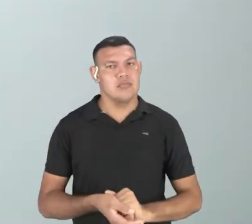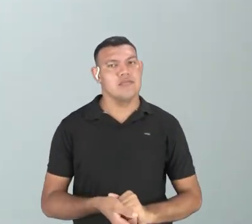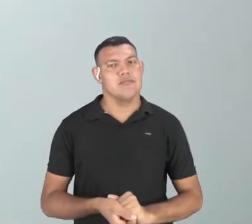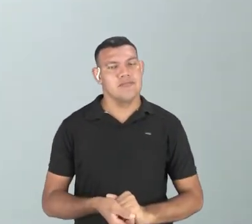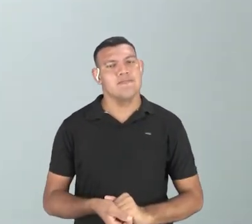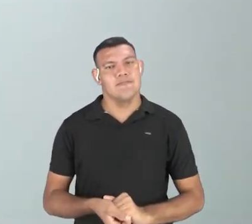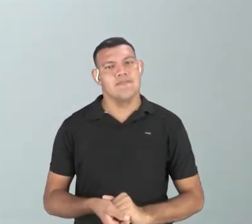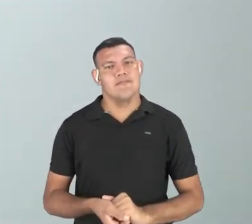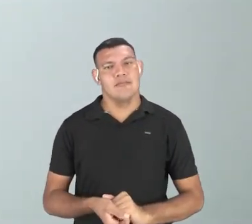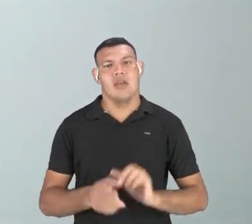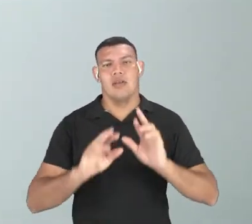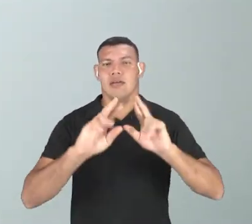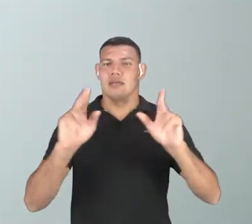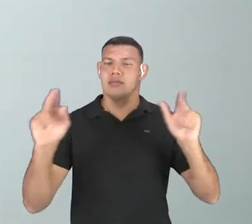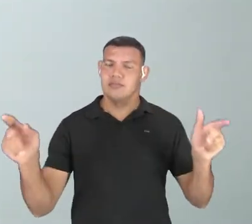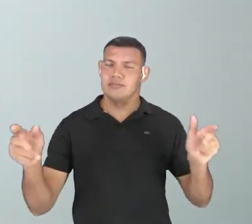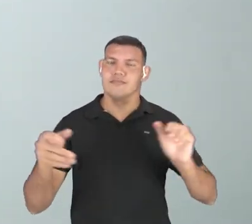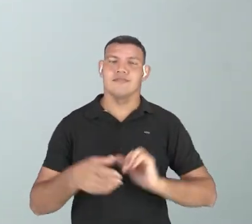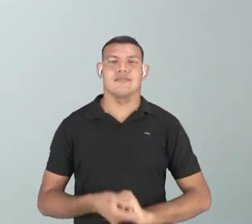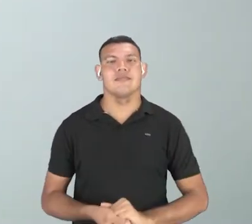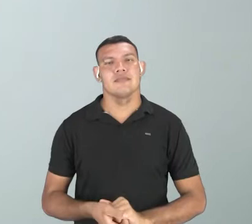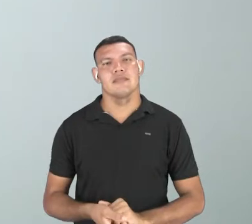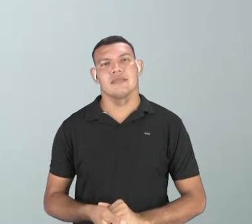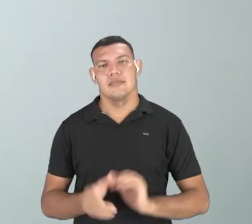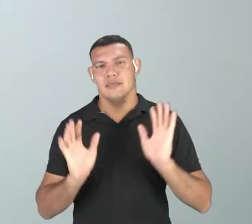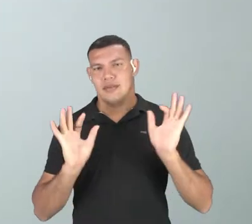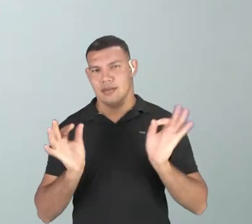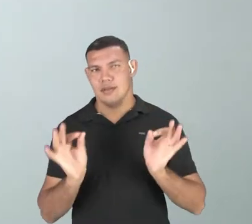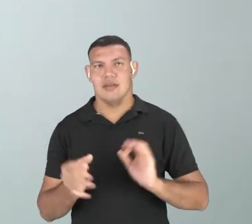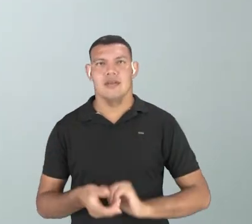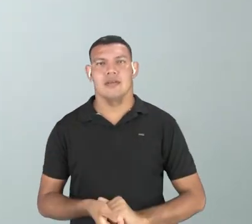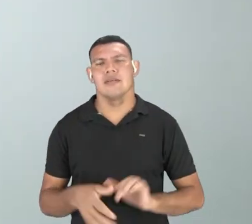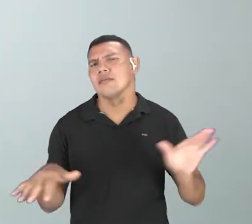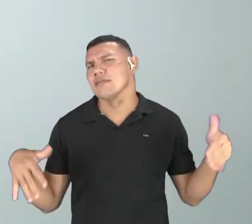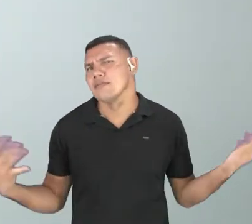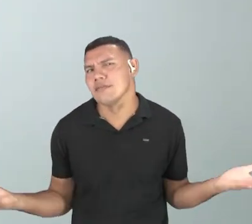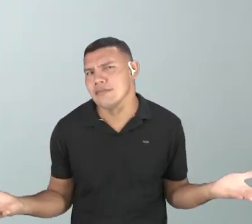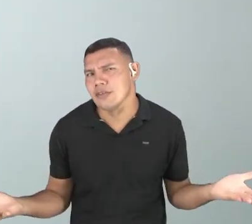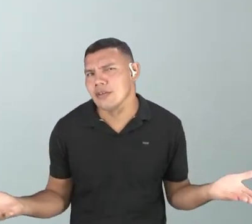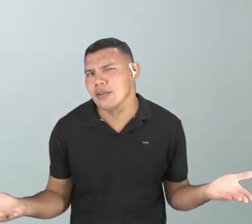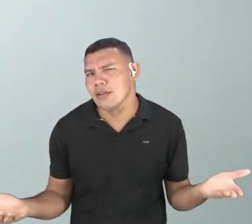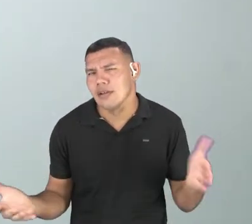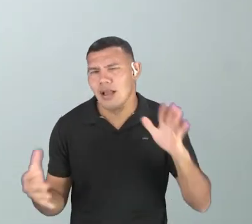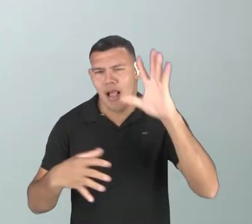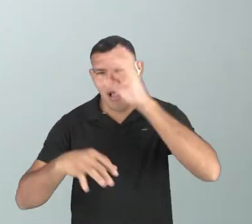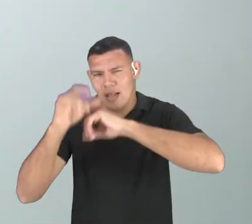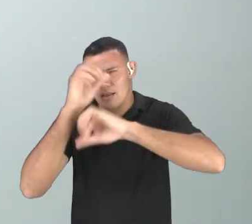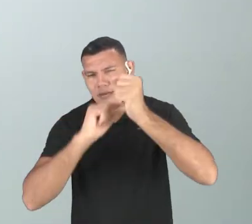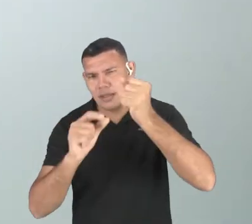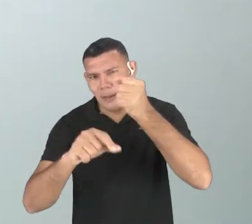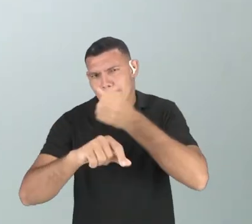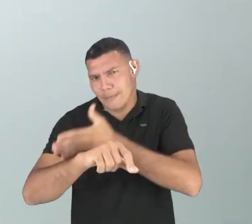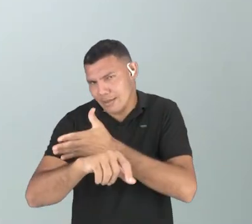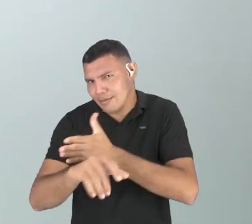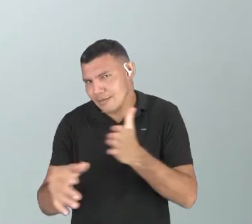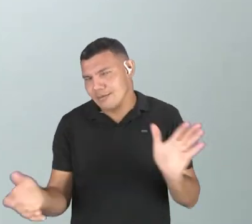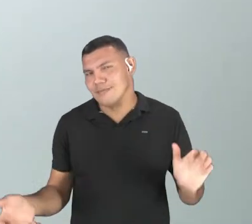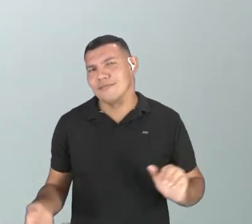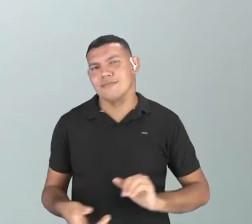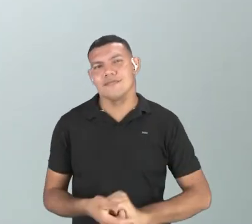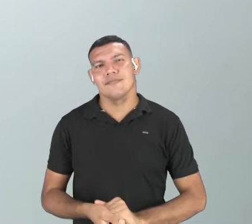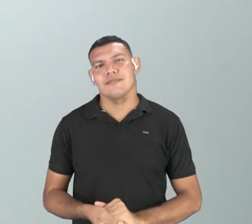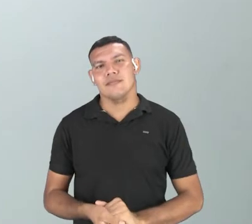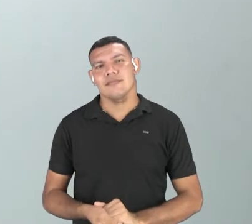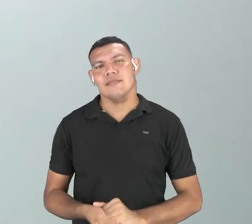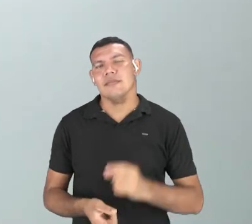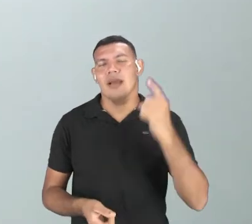são as grandes diferenças aí, certo, galerinha? E aí, vamos ver se você aprendeu o exercício, gente?